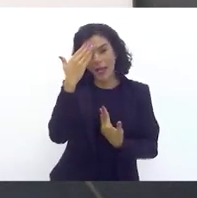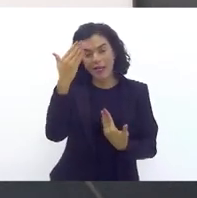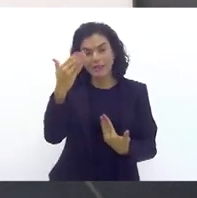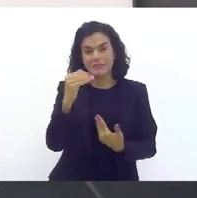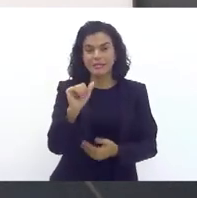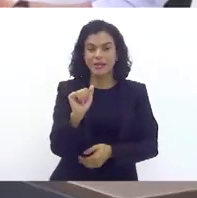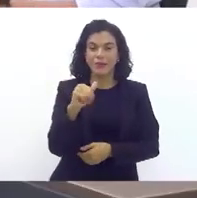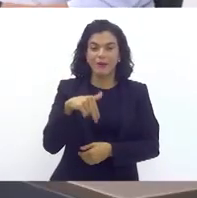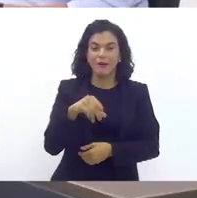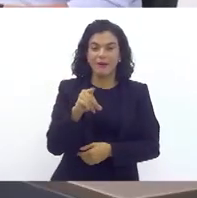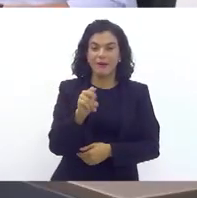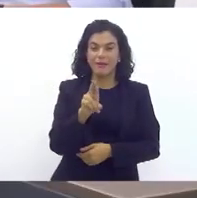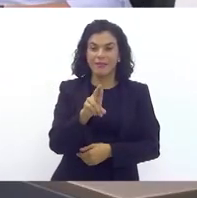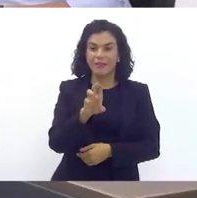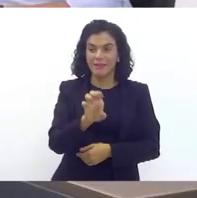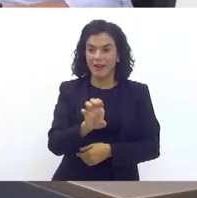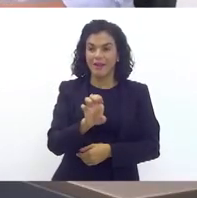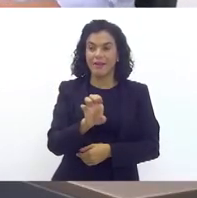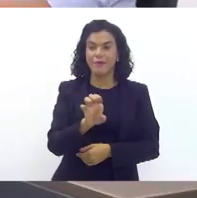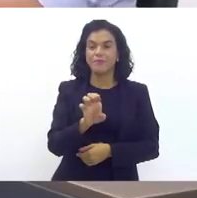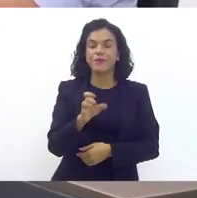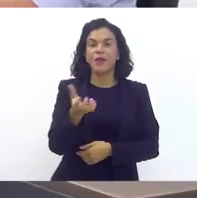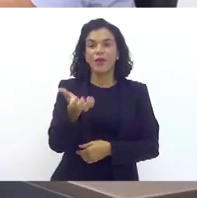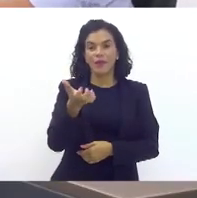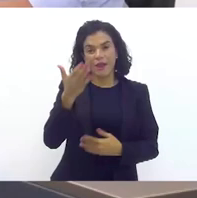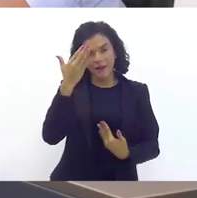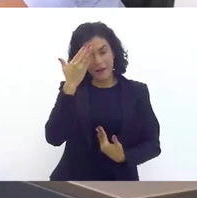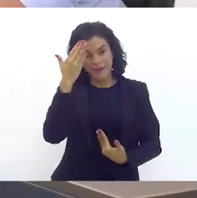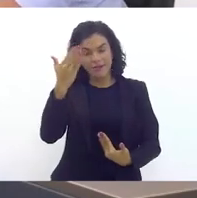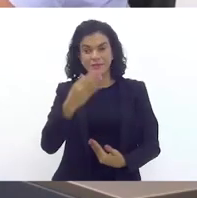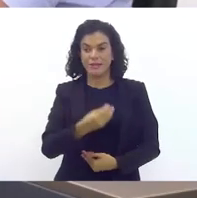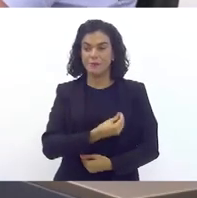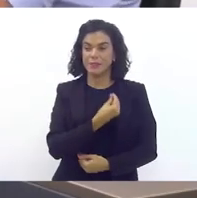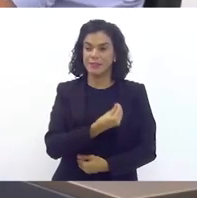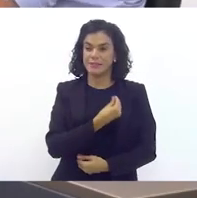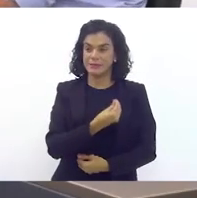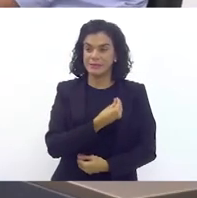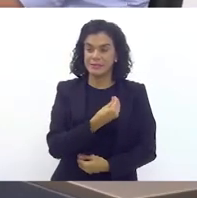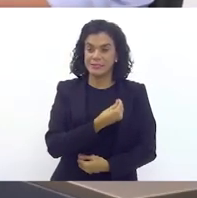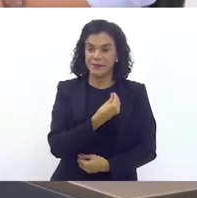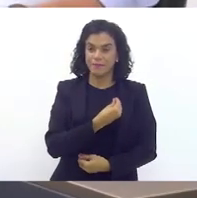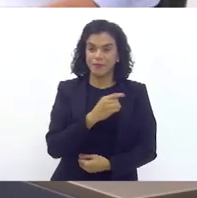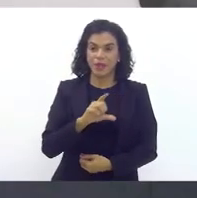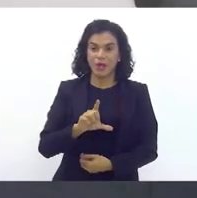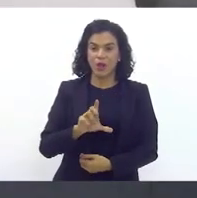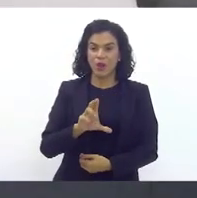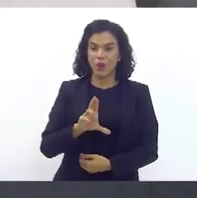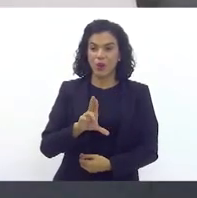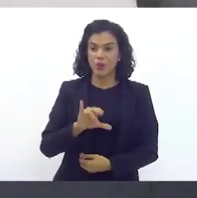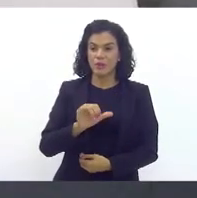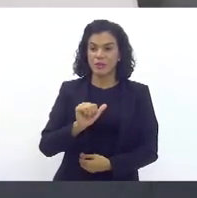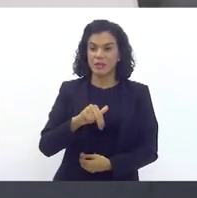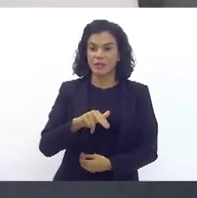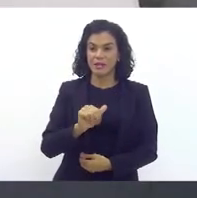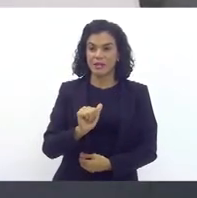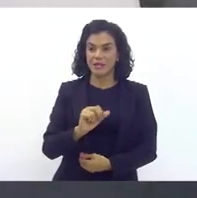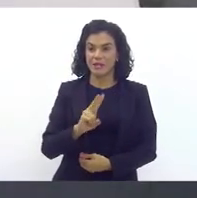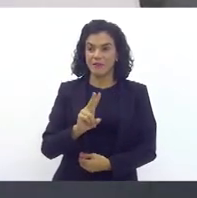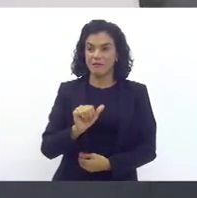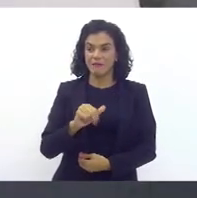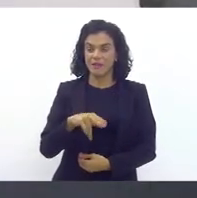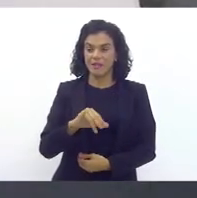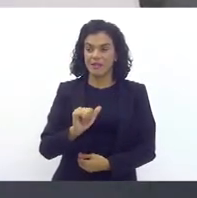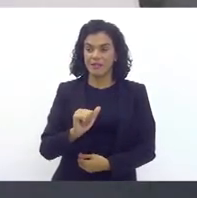André, eu quero agradecer a presença da senhora Vânia Sueli, diretora